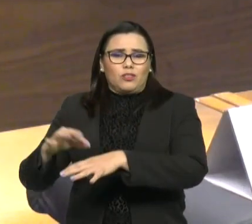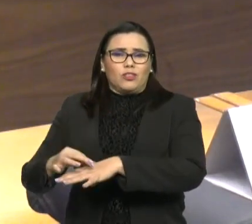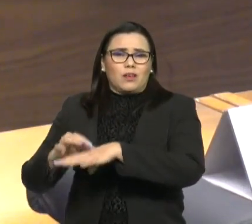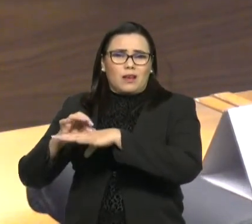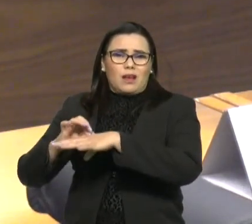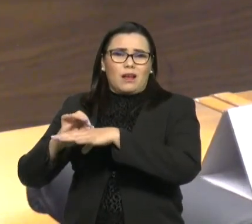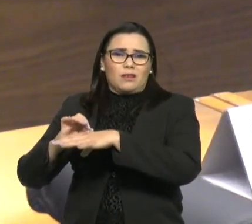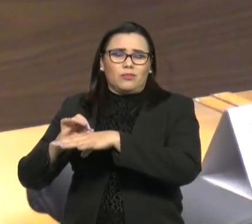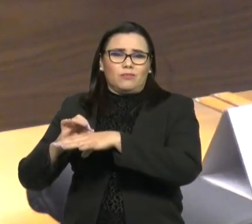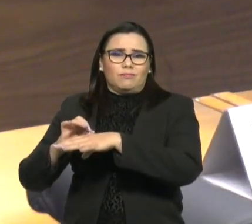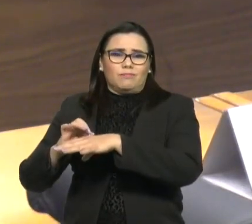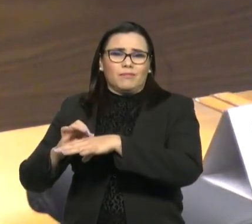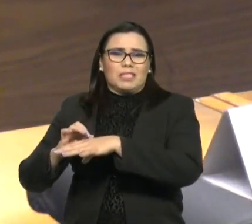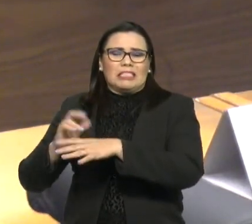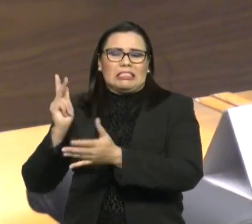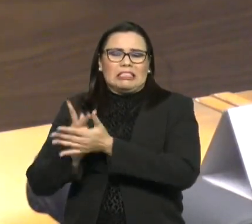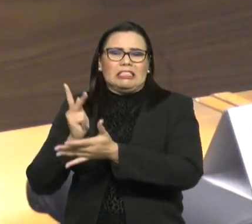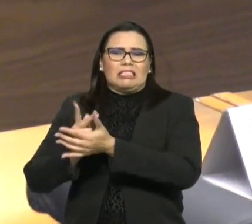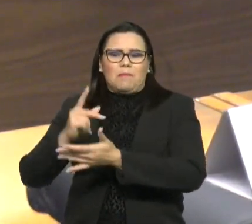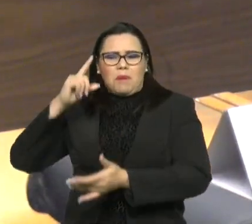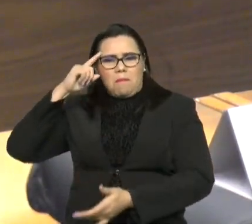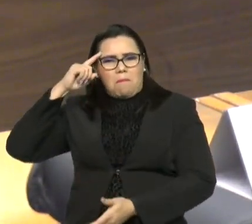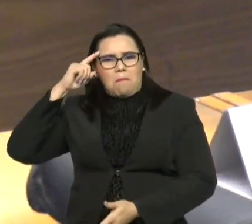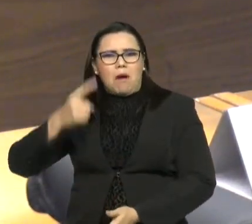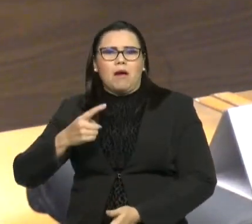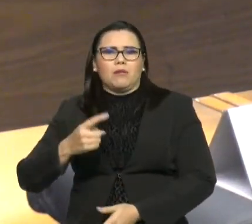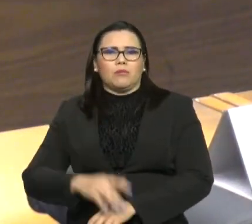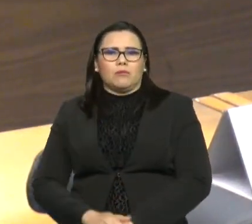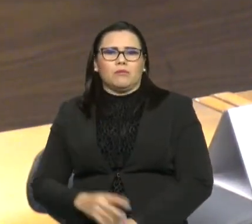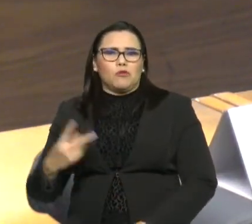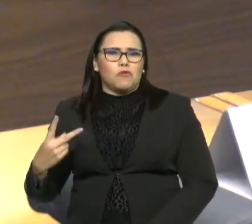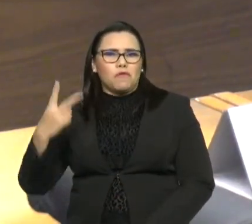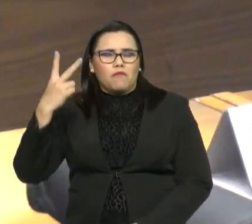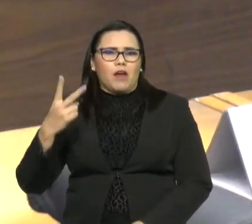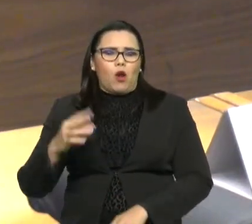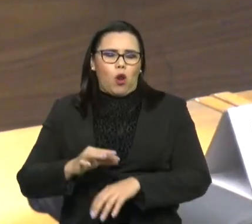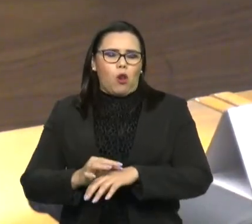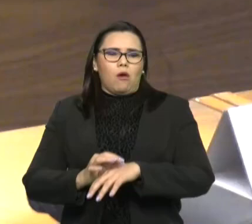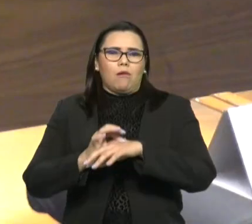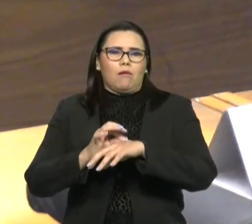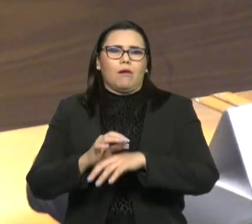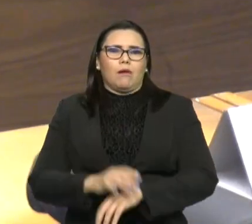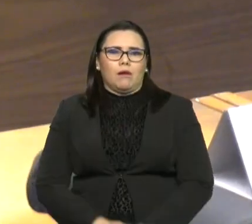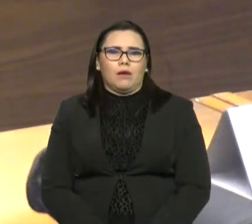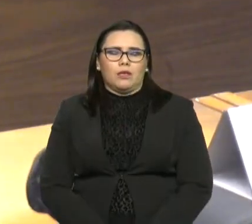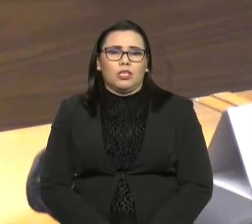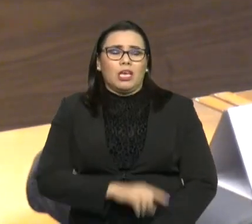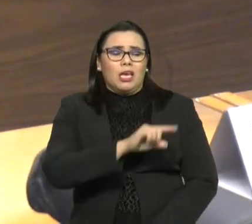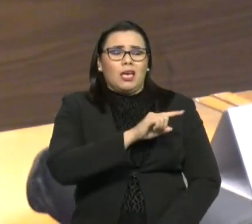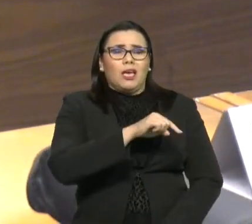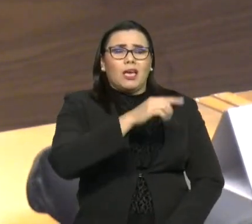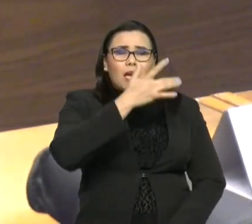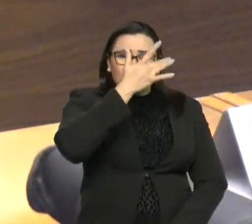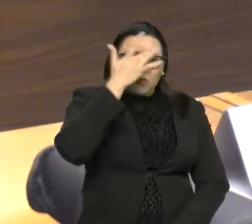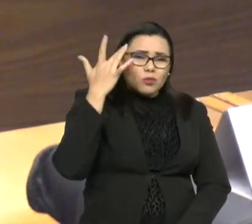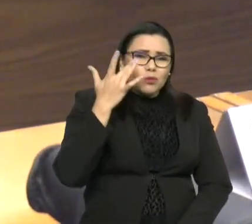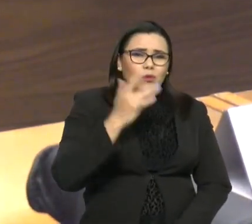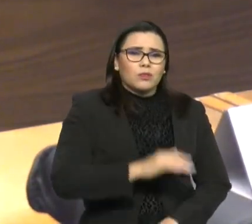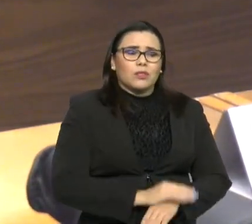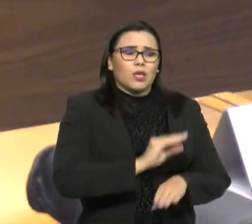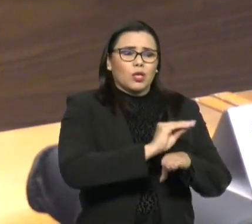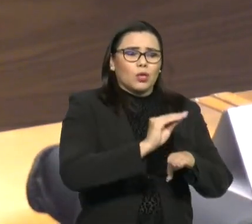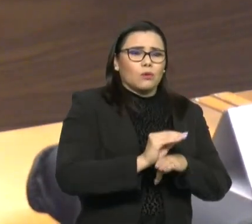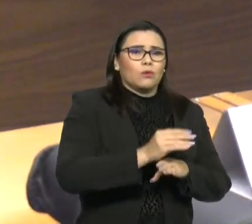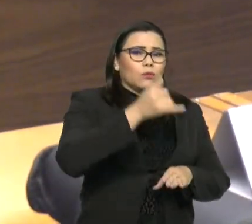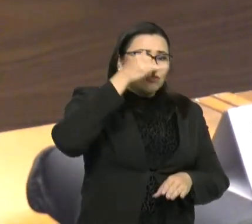precisamos tomar uma medida que, neste momento, nós temos a oportunidade,